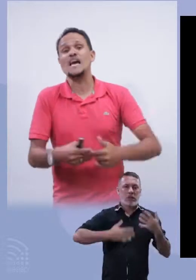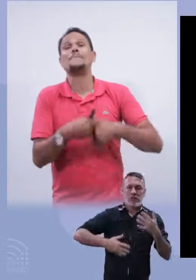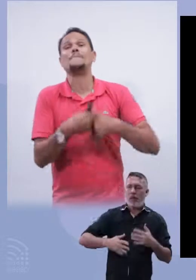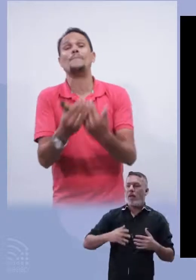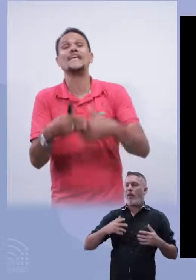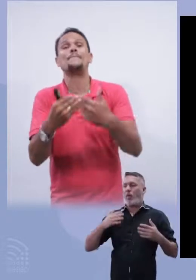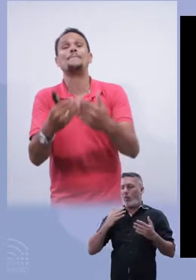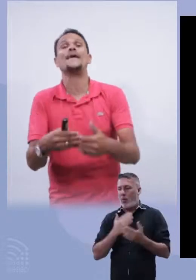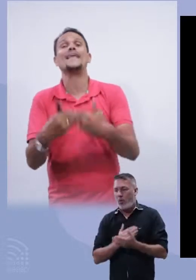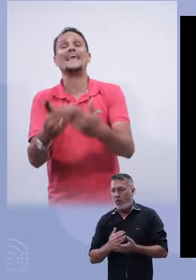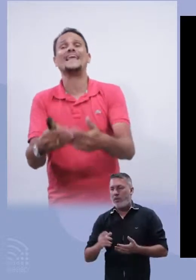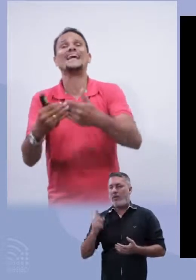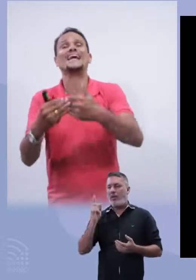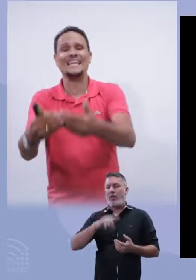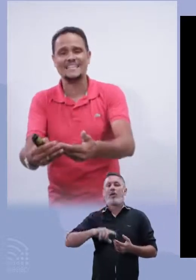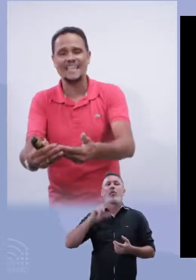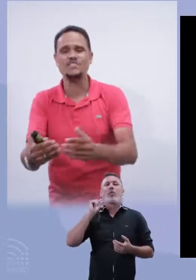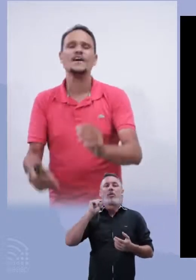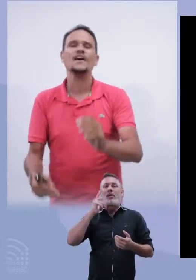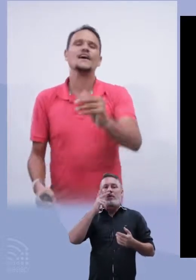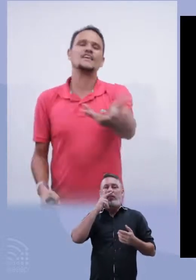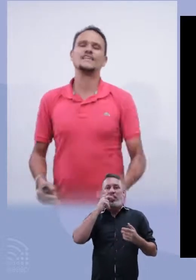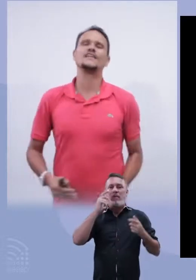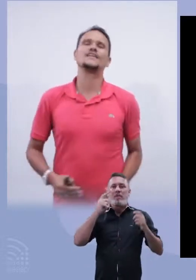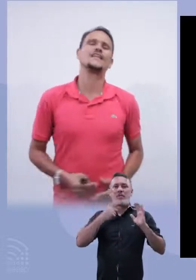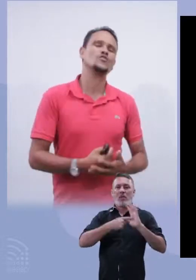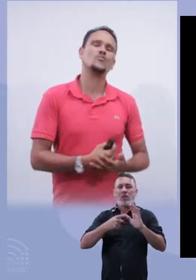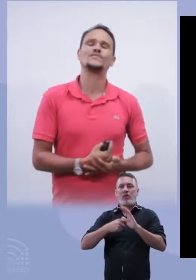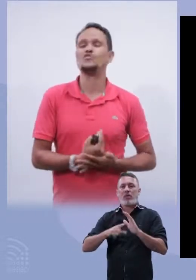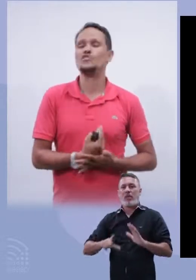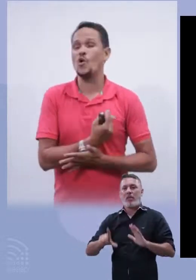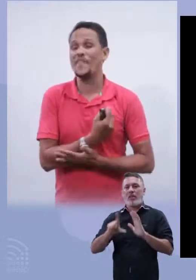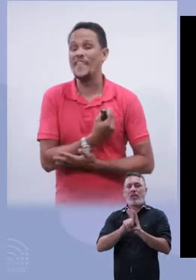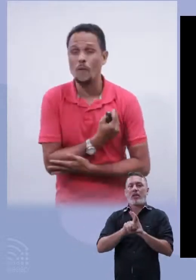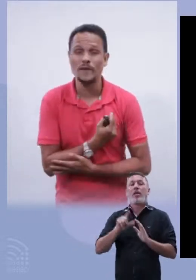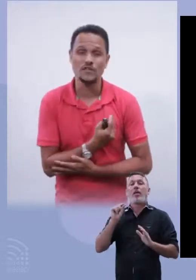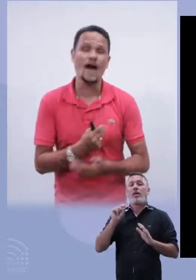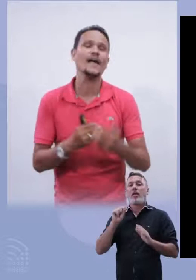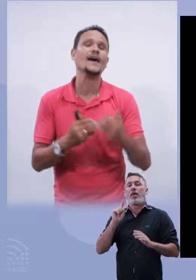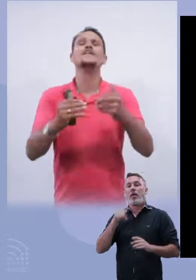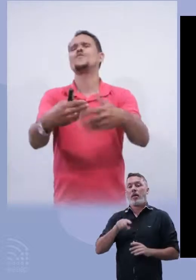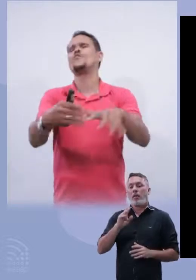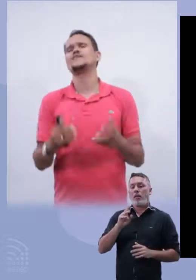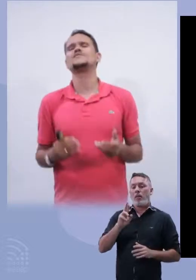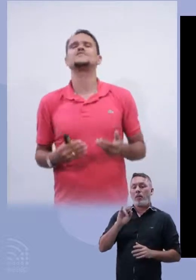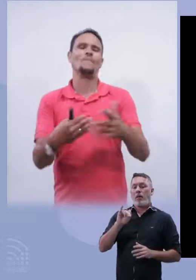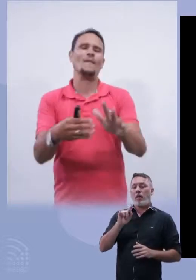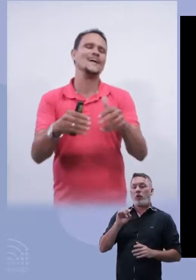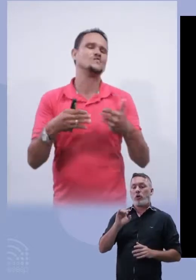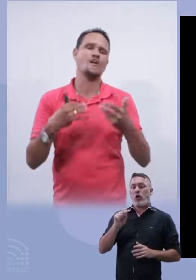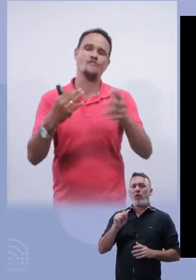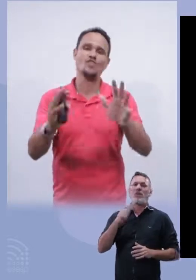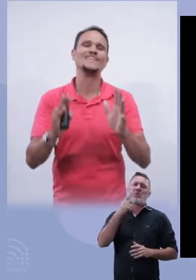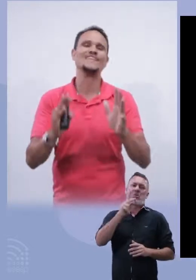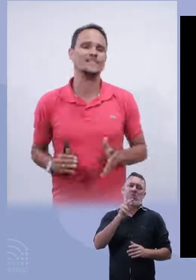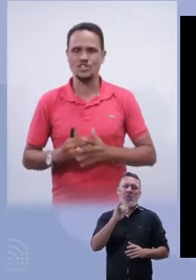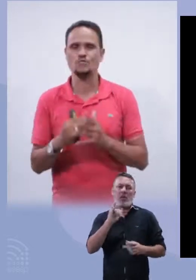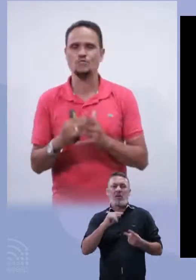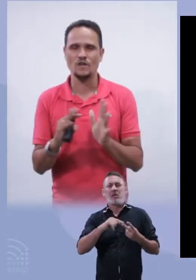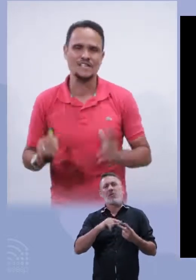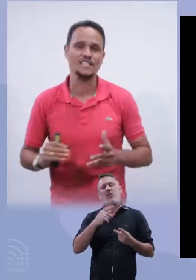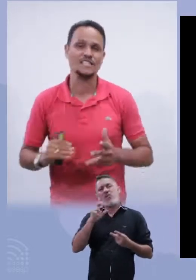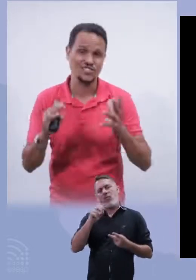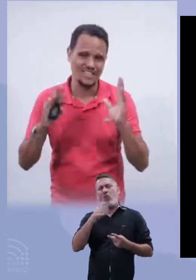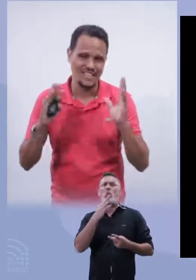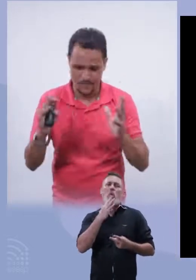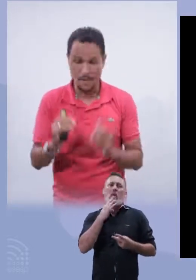chama de campanha pela legalidade, que vai ser liderado por um tal de Leonel Brizola, figura que seu pai, seu avô já deve ter dito